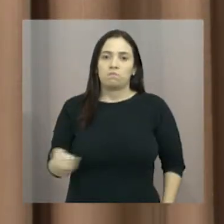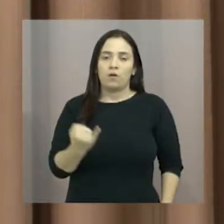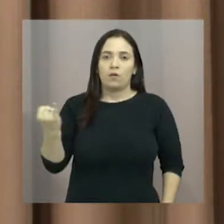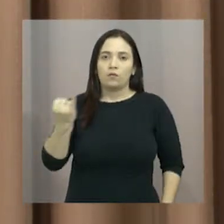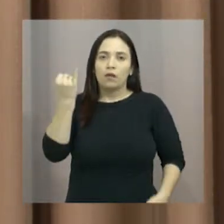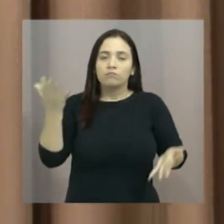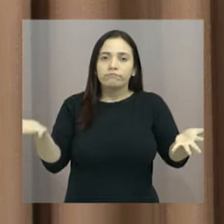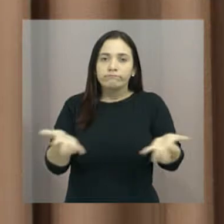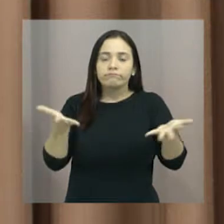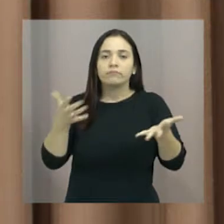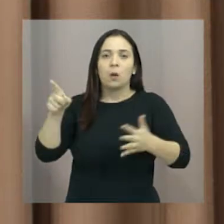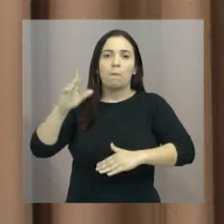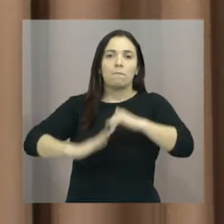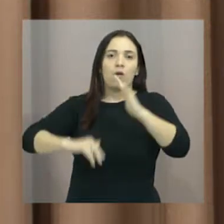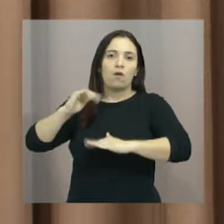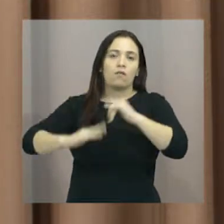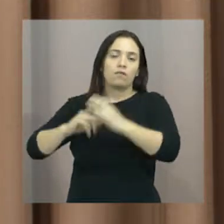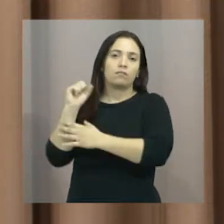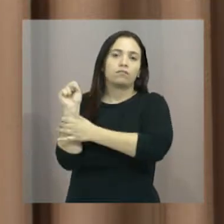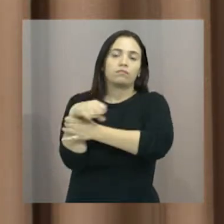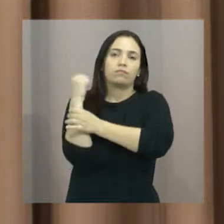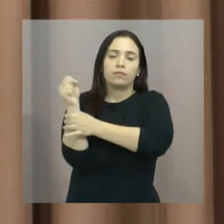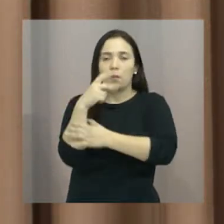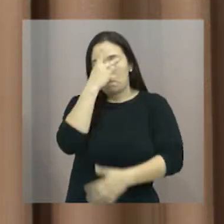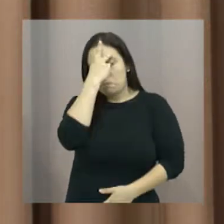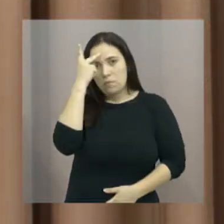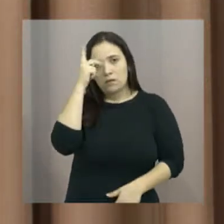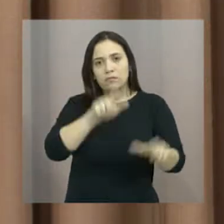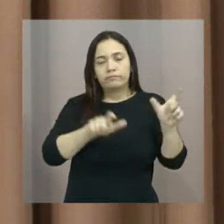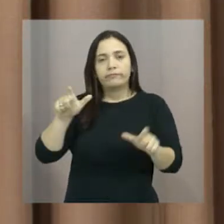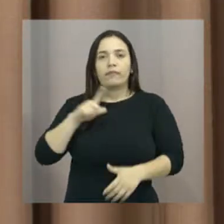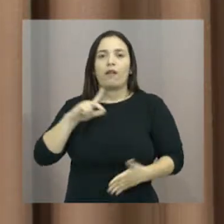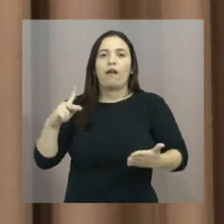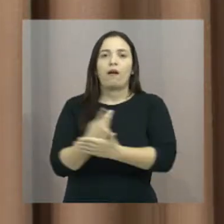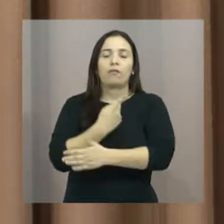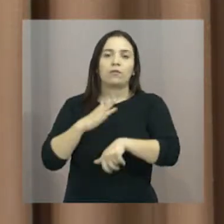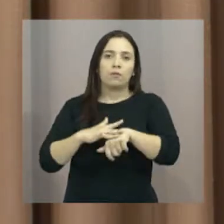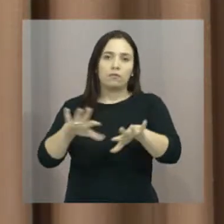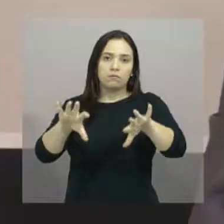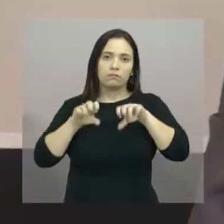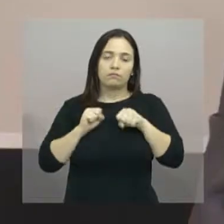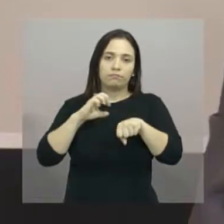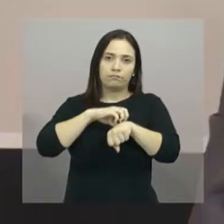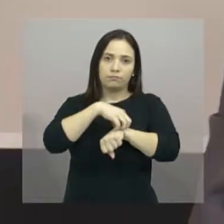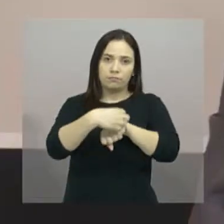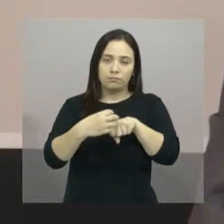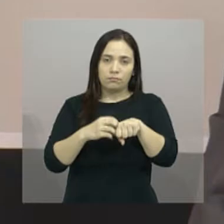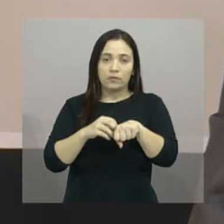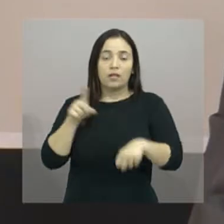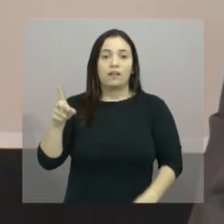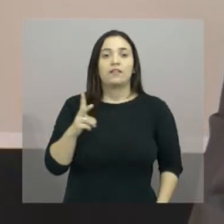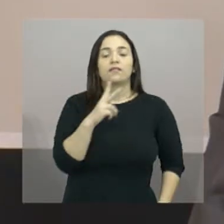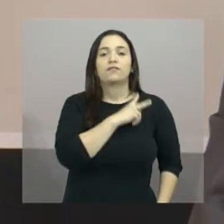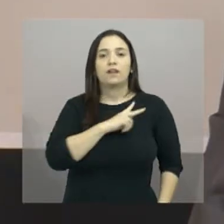do profissional de fisioterapia para pacientes que tiveram chikungunya. Participa conosco o vereador Gardel Rolim, do PPL,